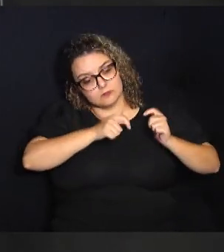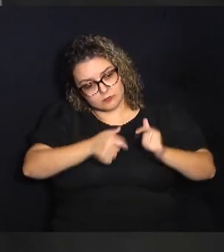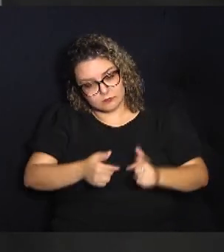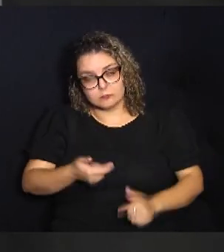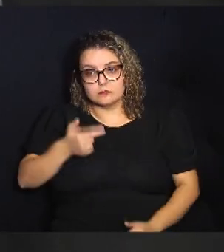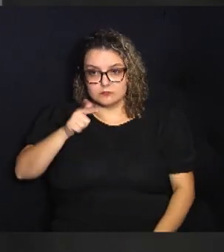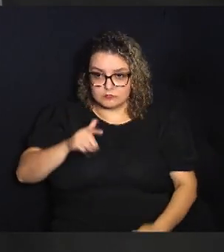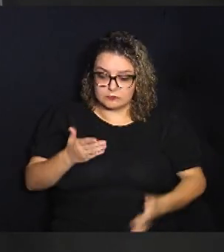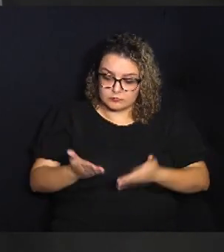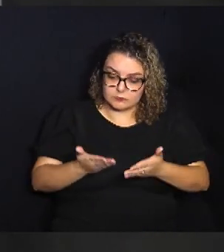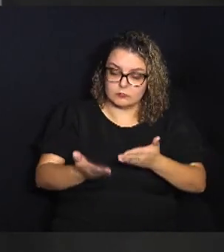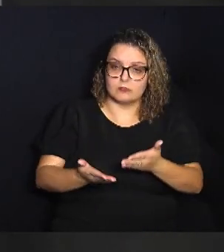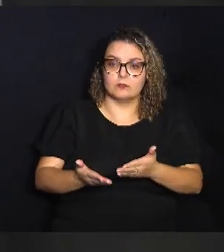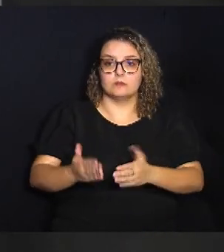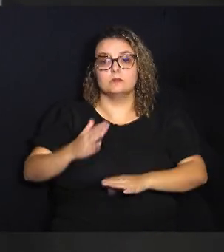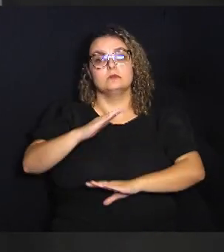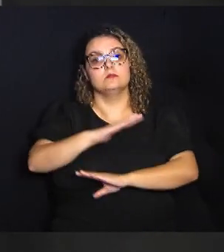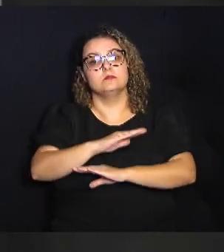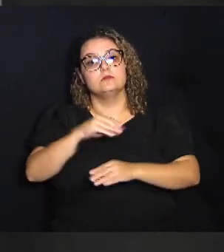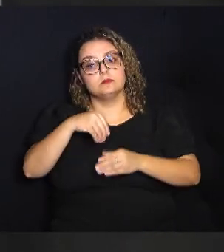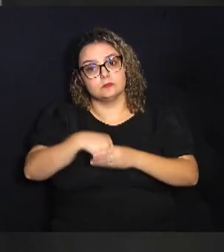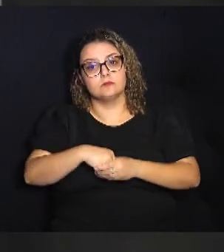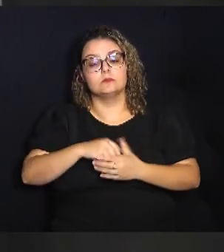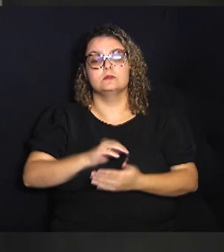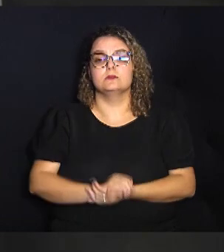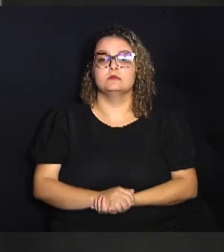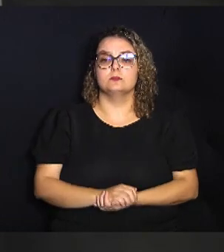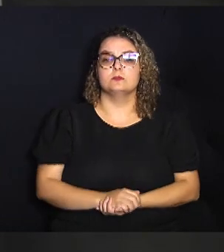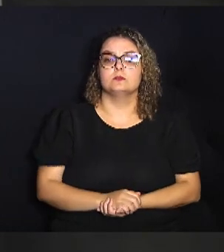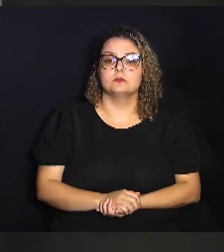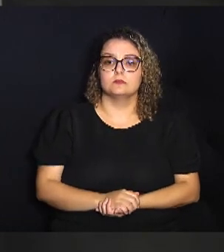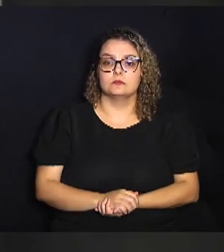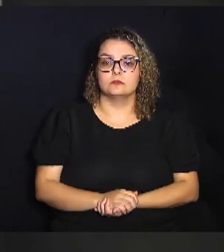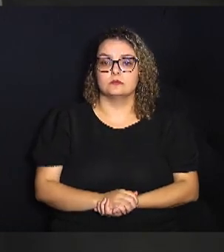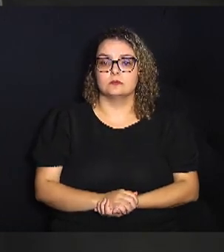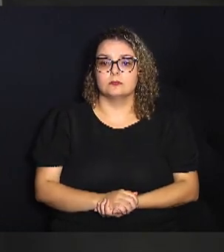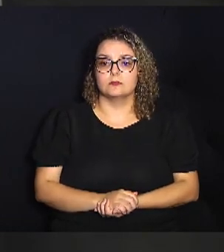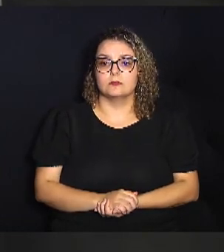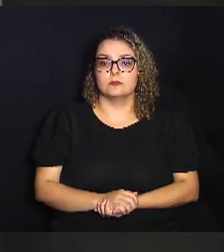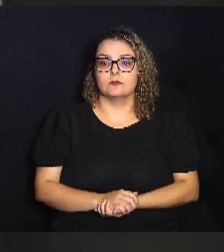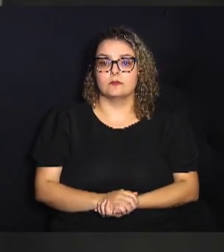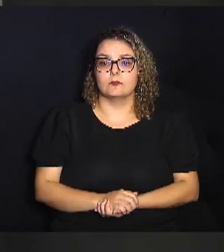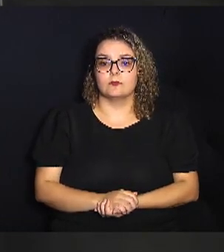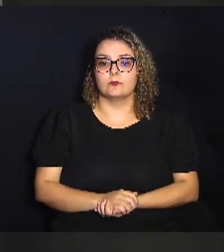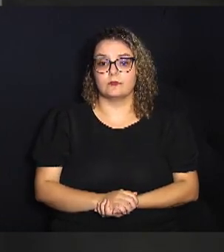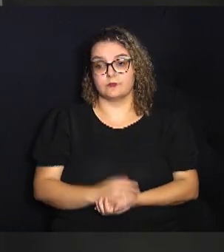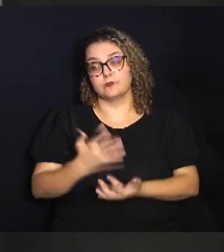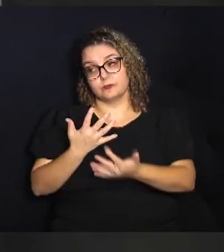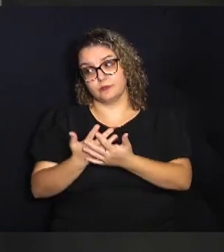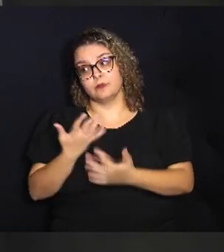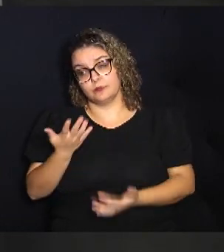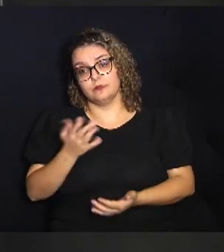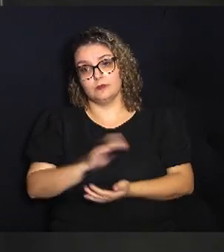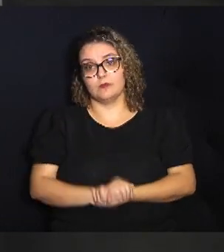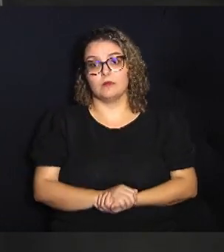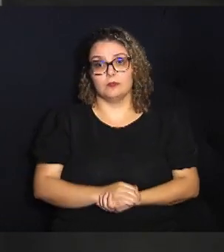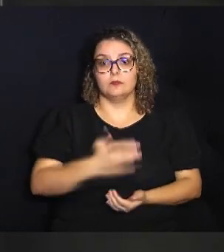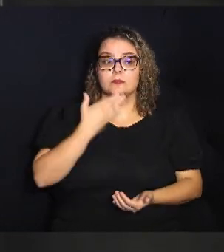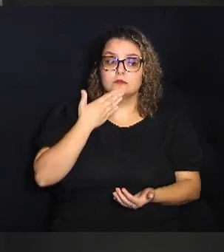É uma casa, assim, que eu confesso para você, me